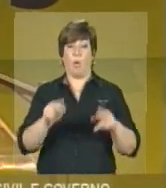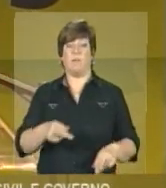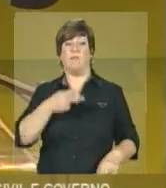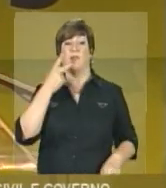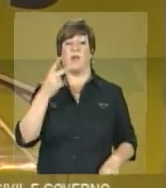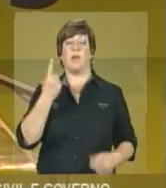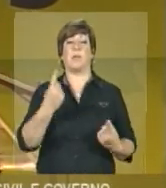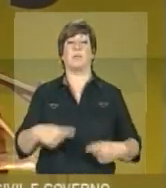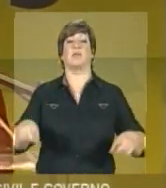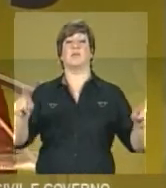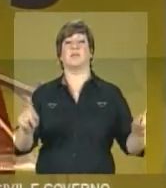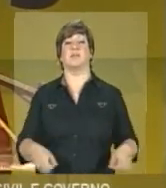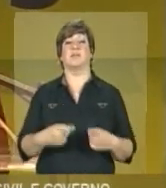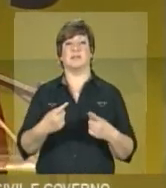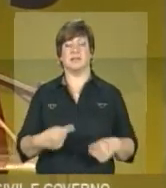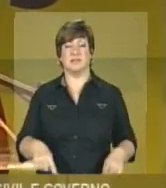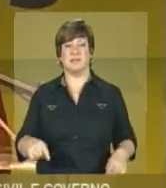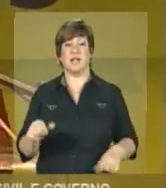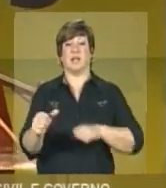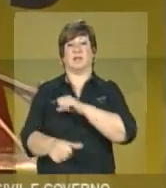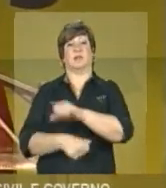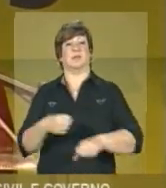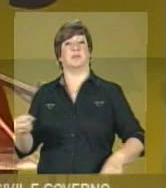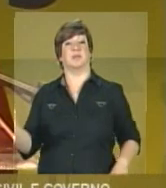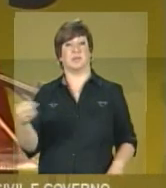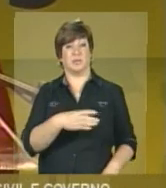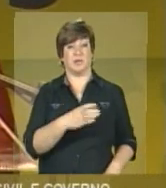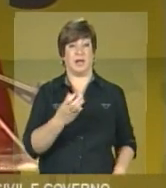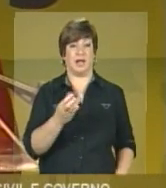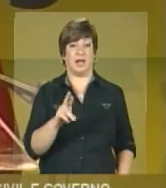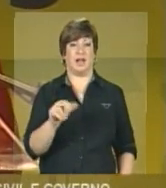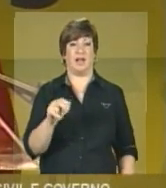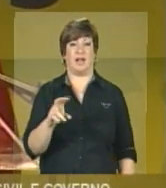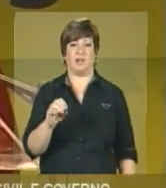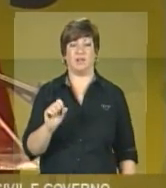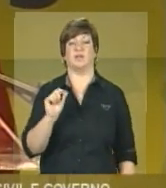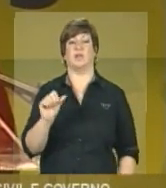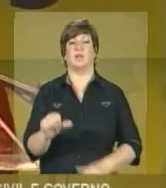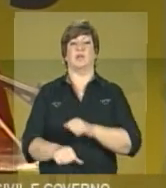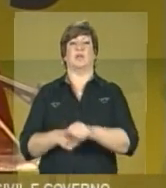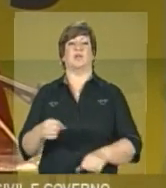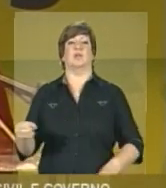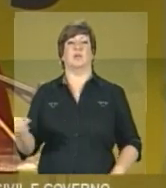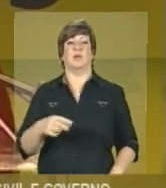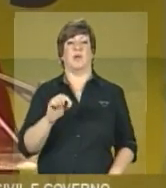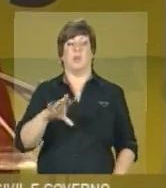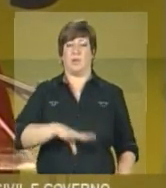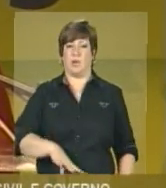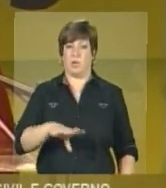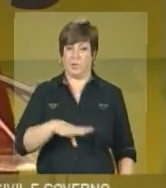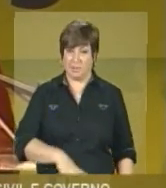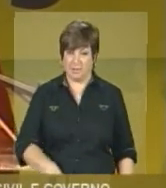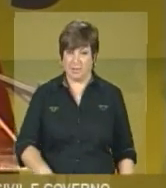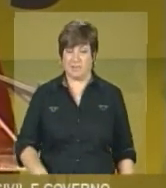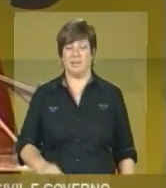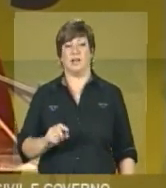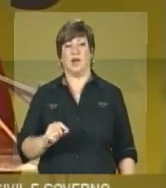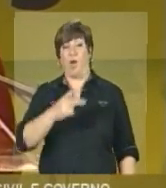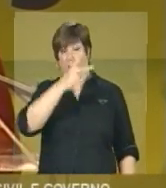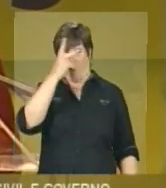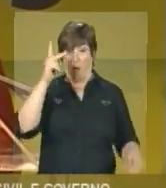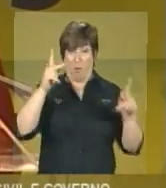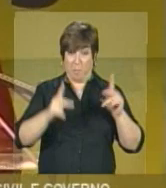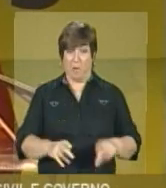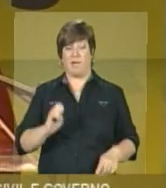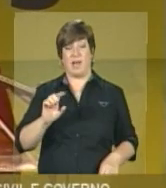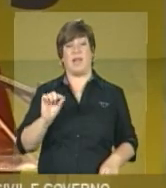aquela canção da Revolução dos Cravos, da Revolução Portuguesa, o povo é